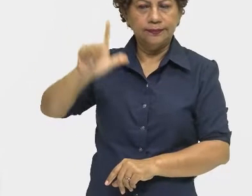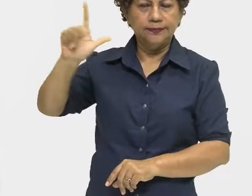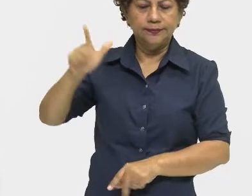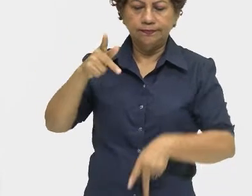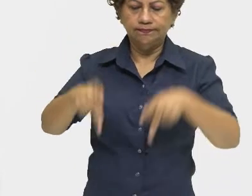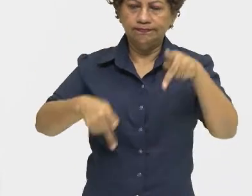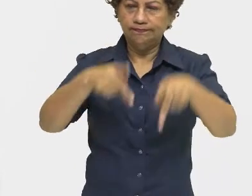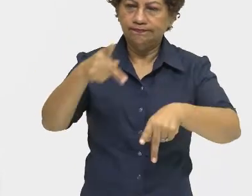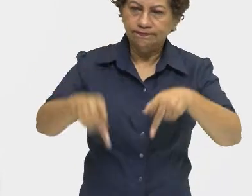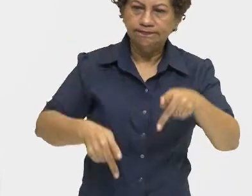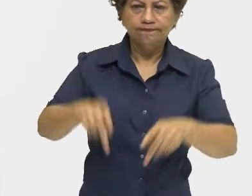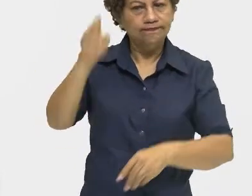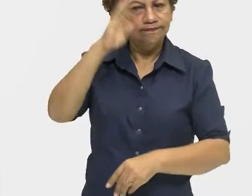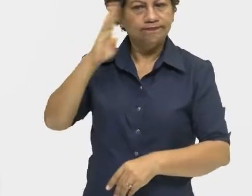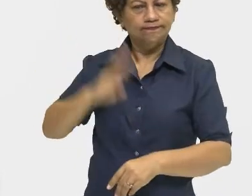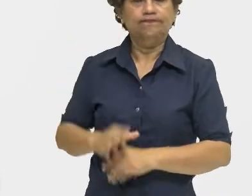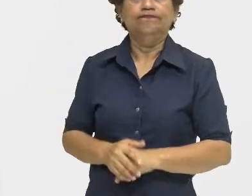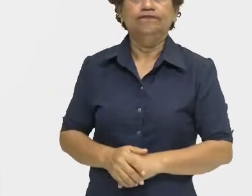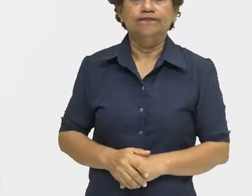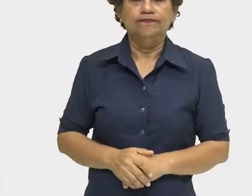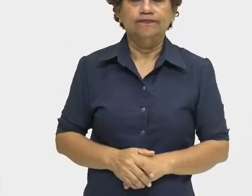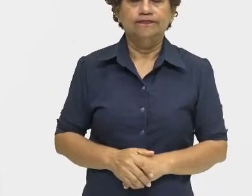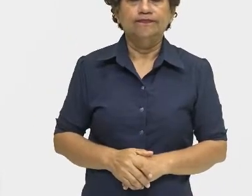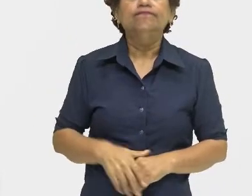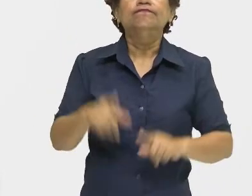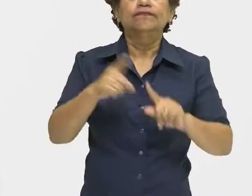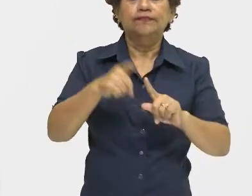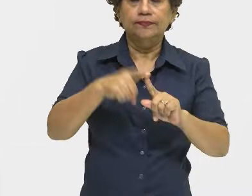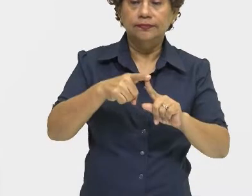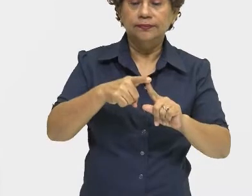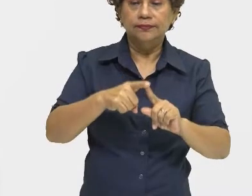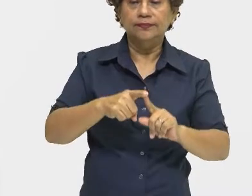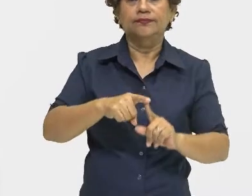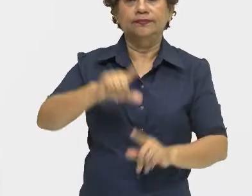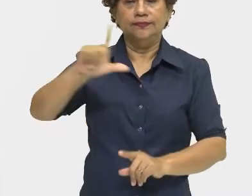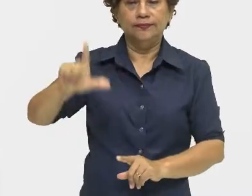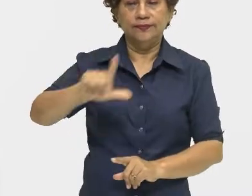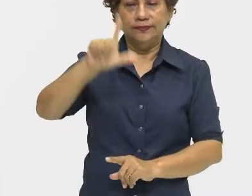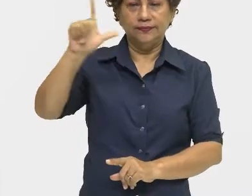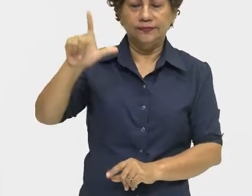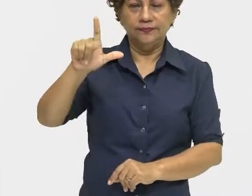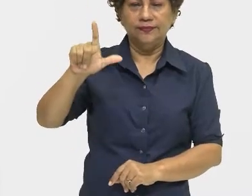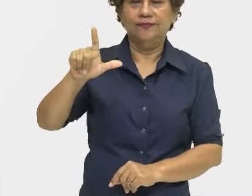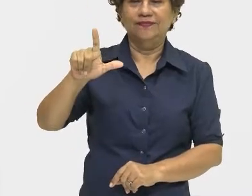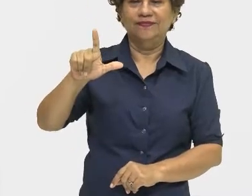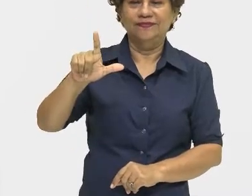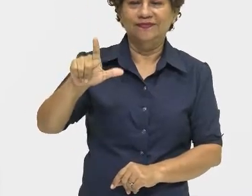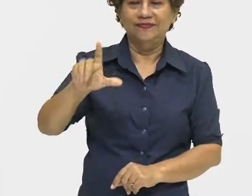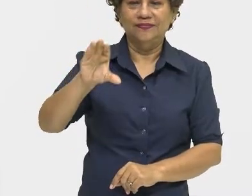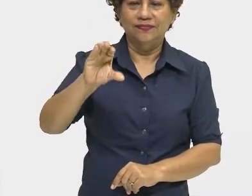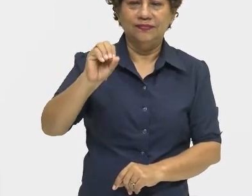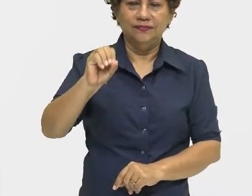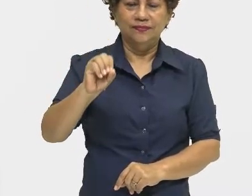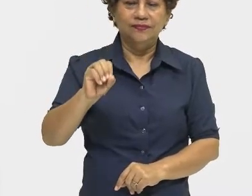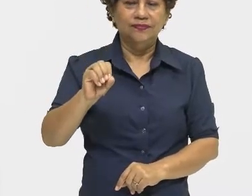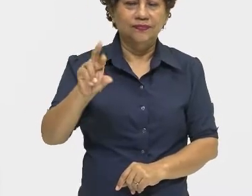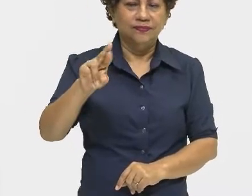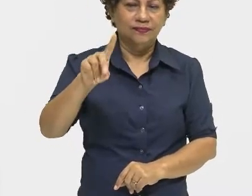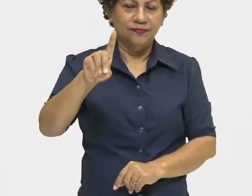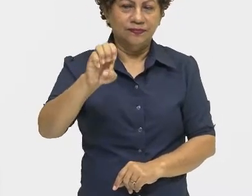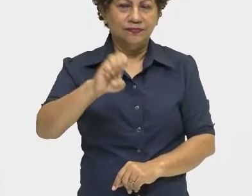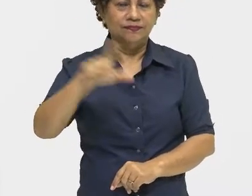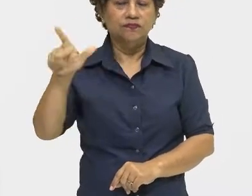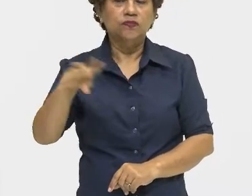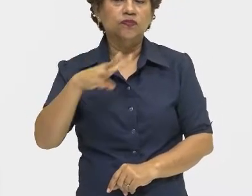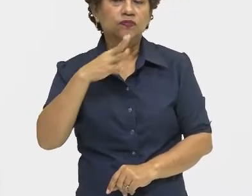literatura de cordel, ela foi popularizada no Brasil por volta do século XVIII. E também ficou conhecida como poesia